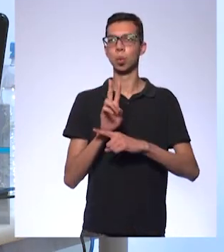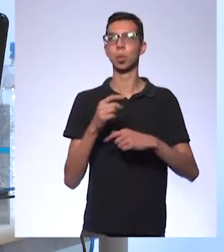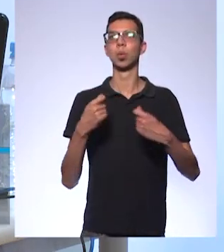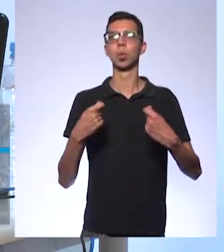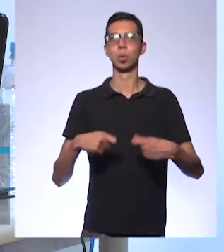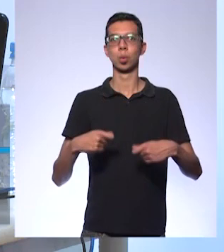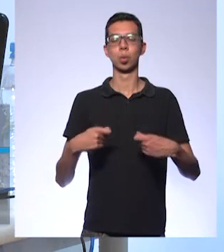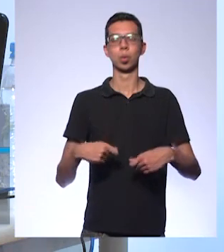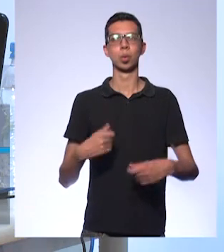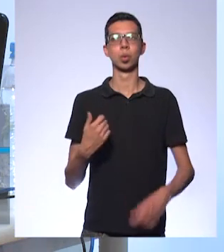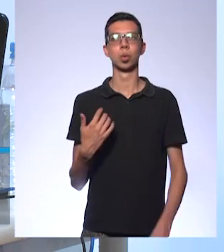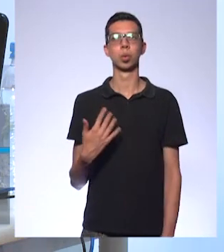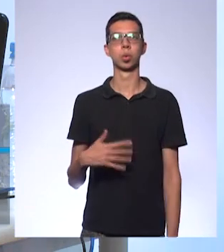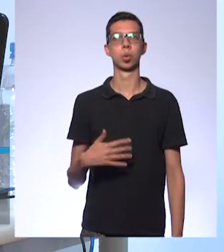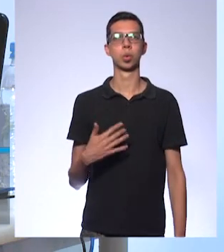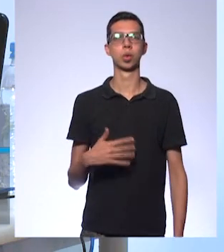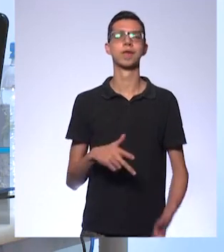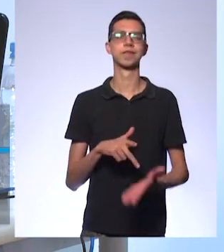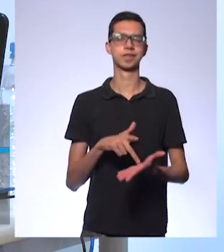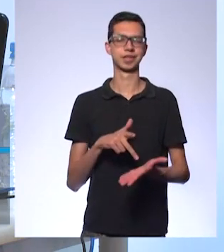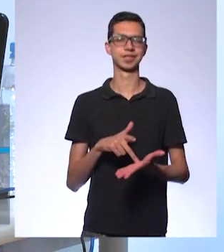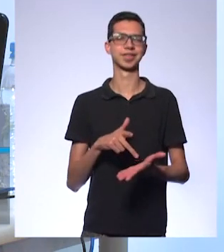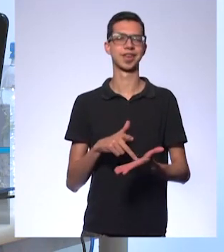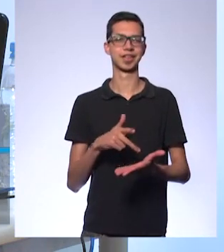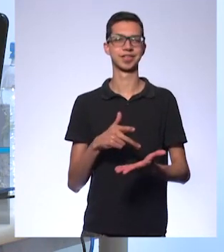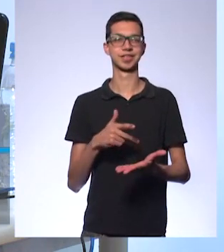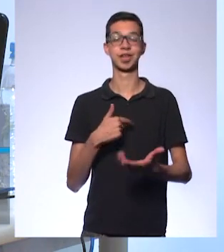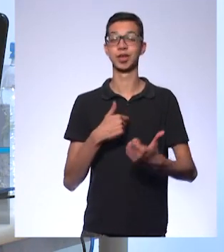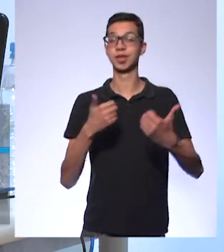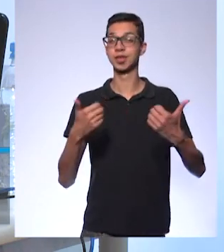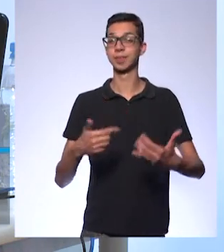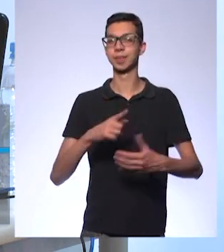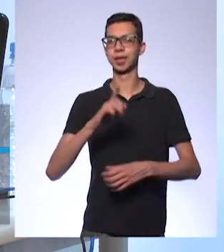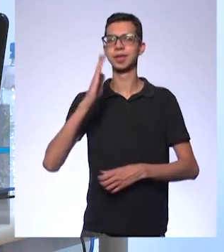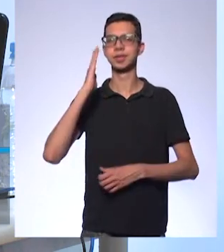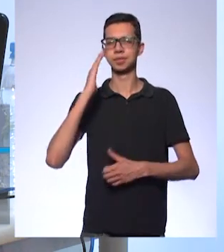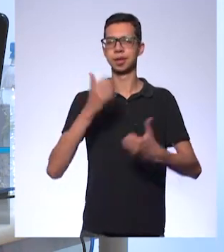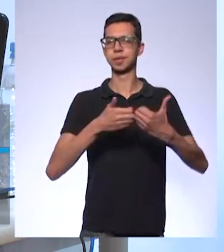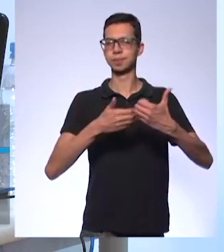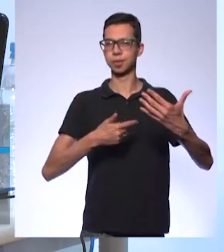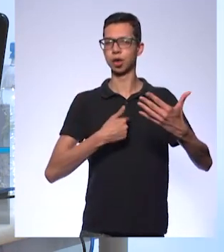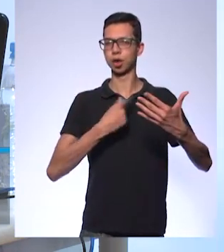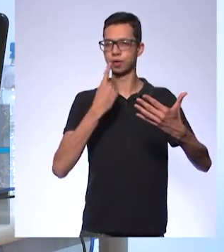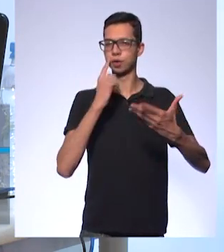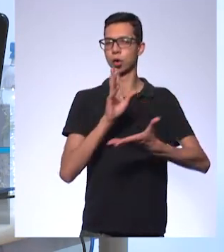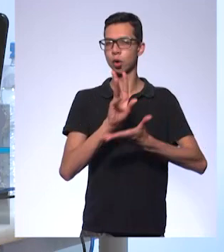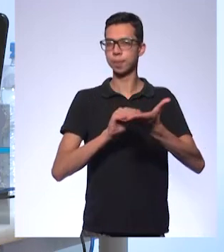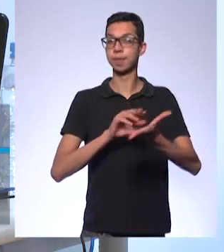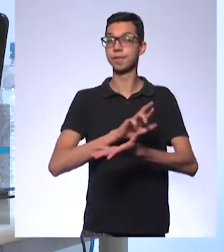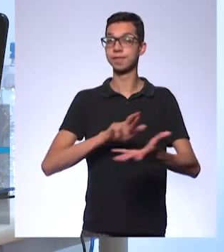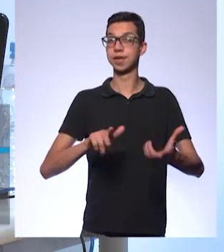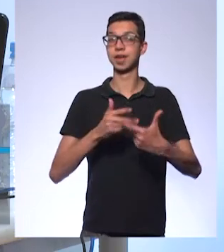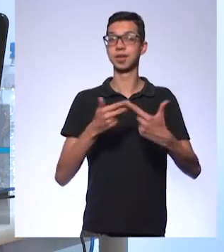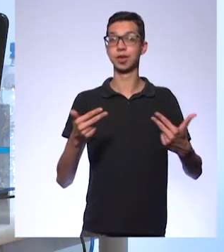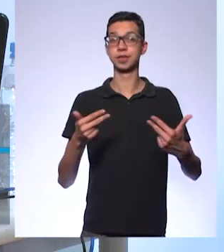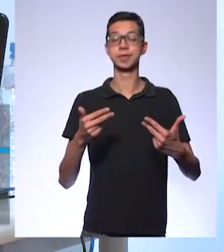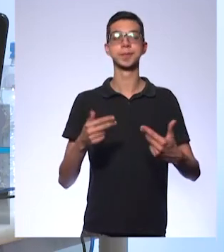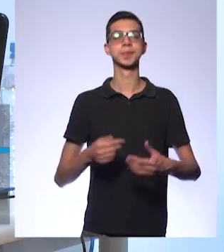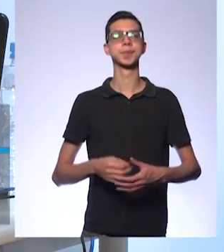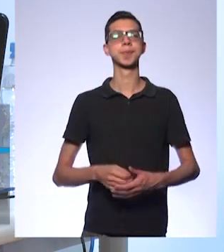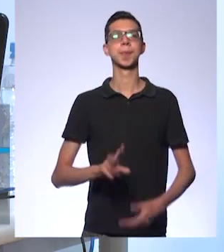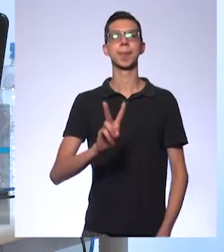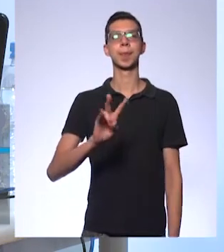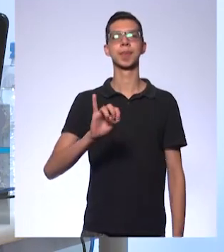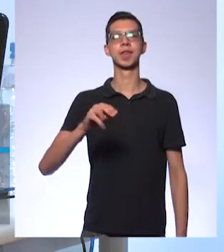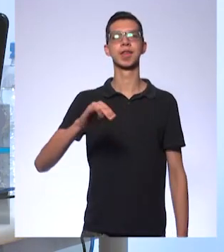bem. Não, tô amando, gente. Vocês sabem que eu vou gravar esse chat aqui, que eu vou recortar um monte de coisas daqui. O que o